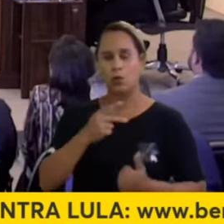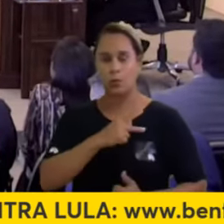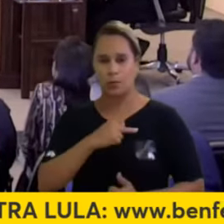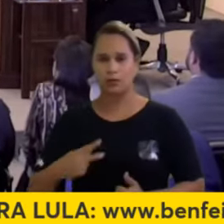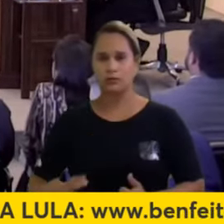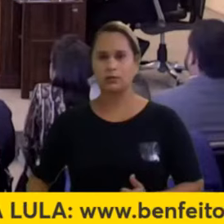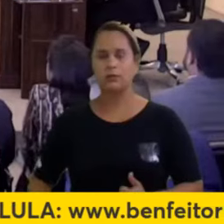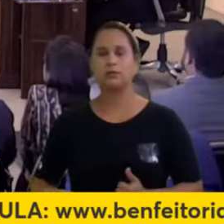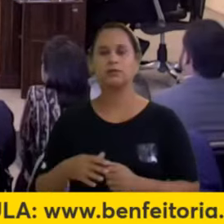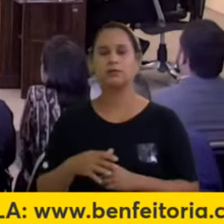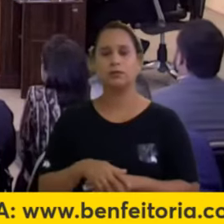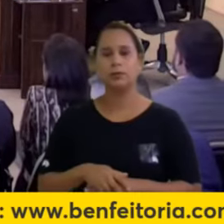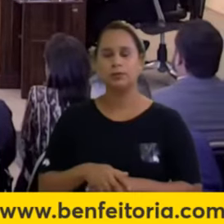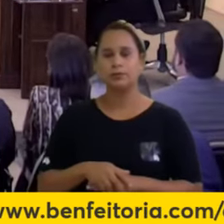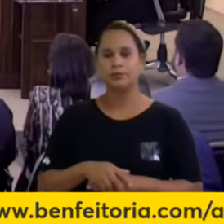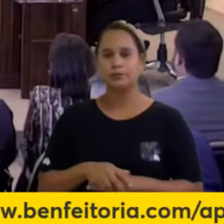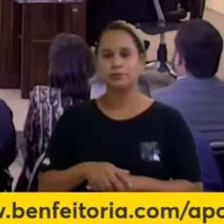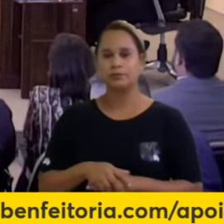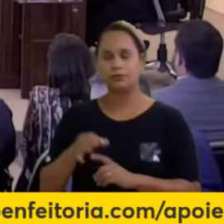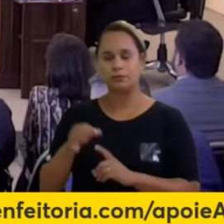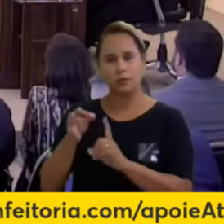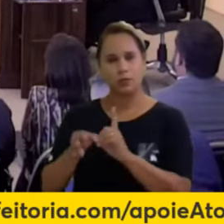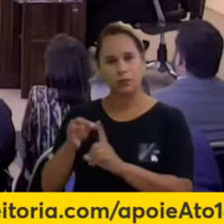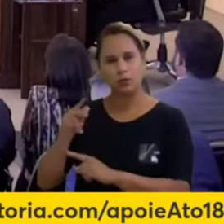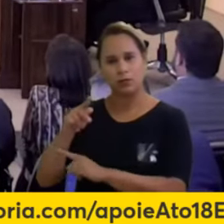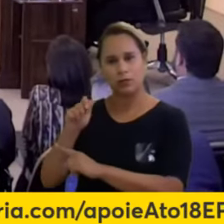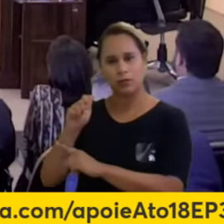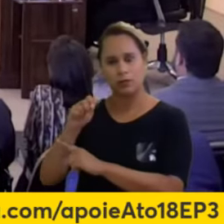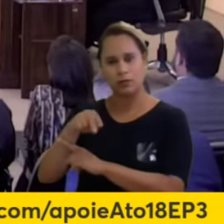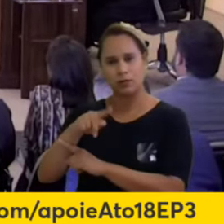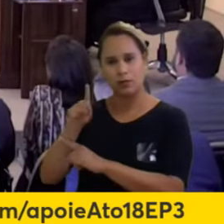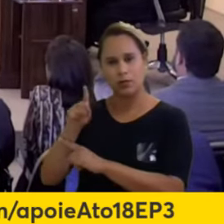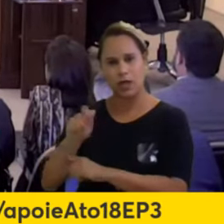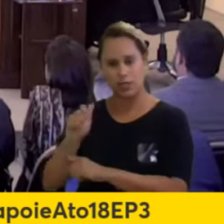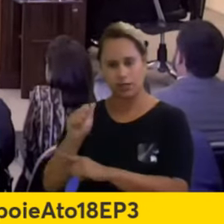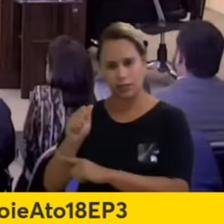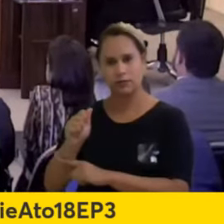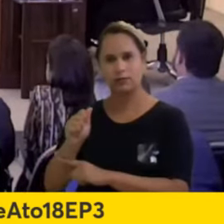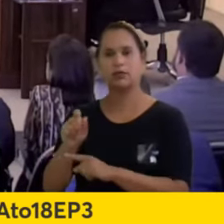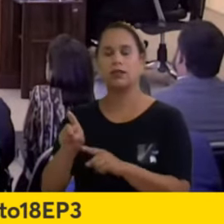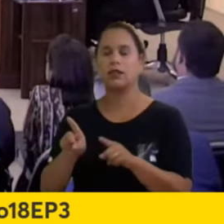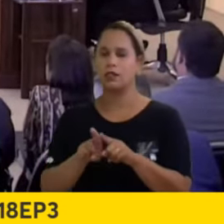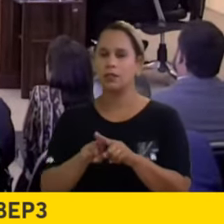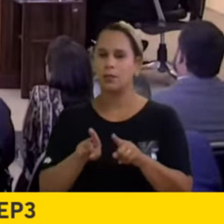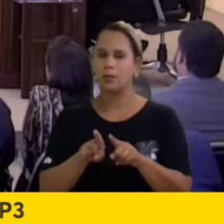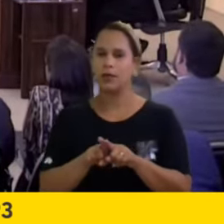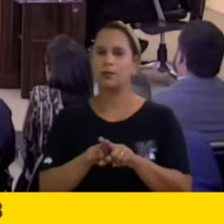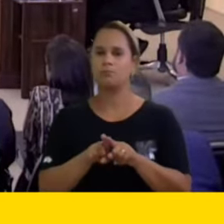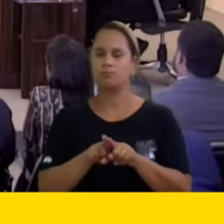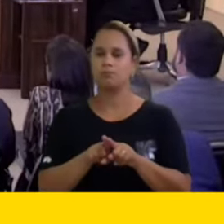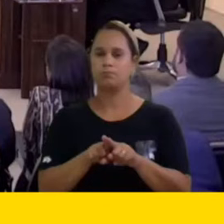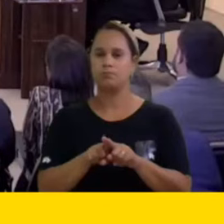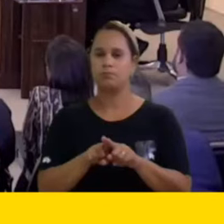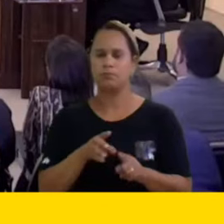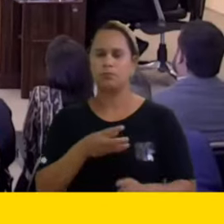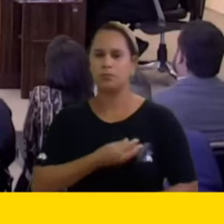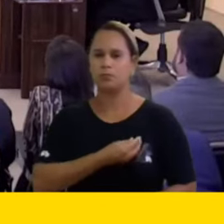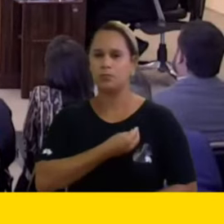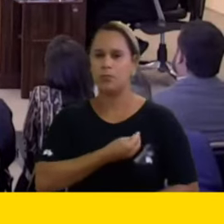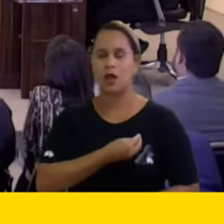corregedor Desembargador panza nos acompanham eh presencialmente e pela plataforma de